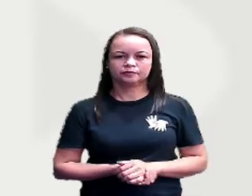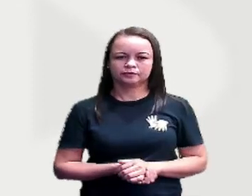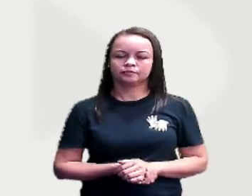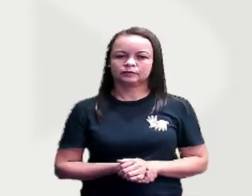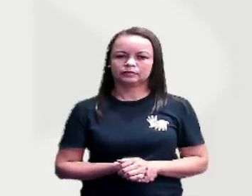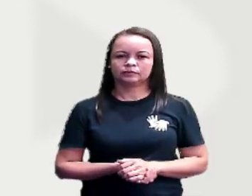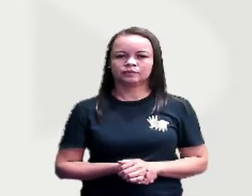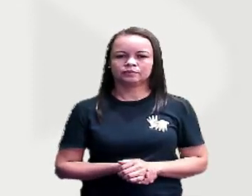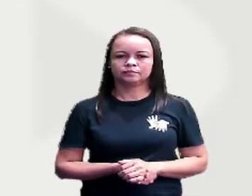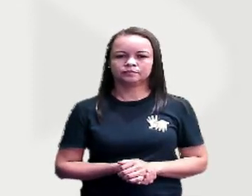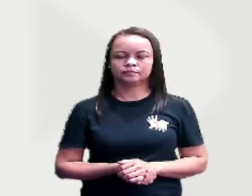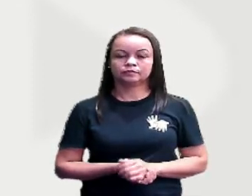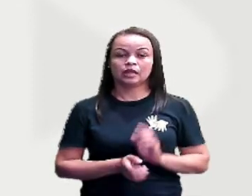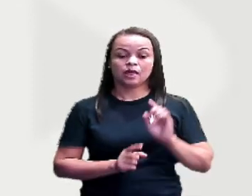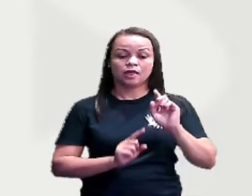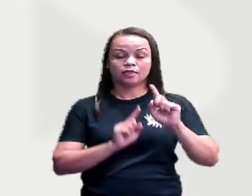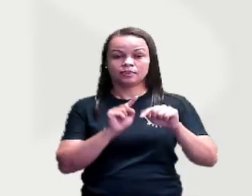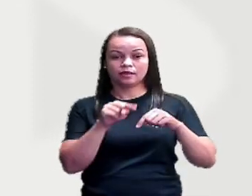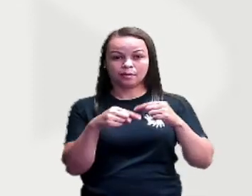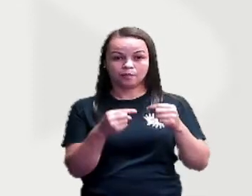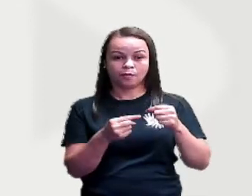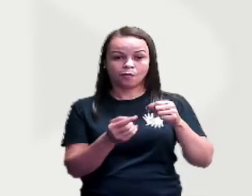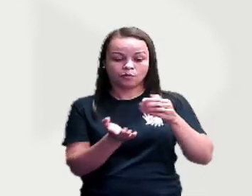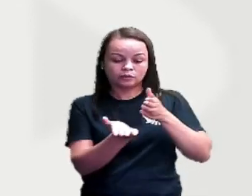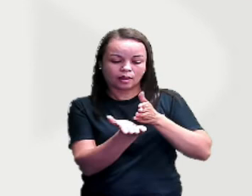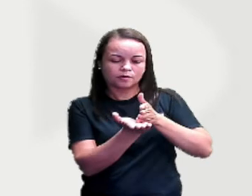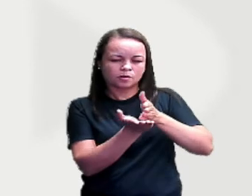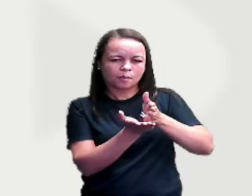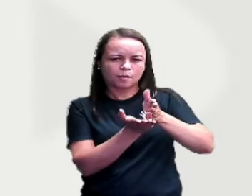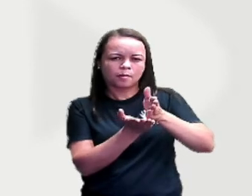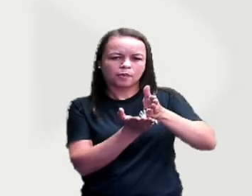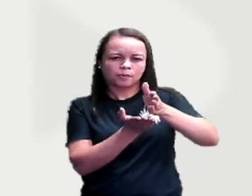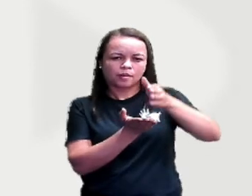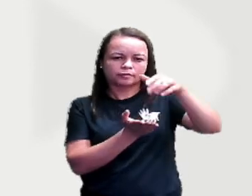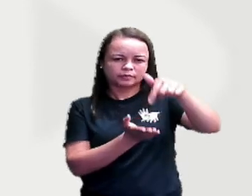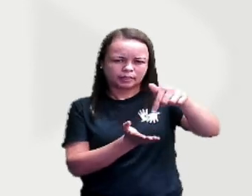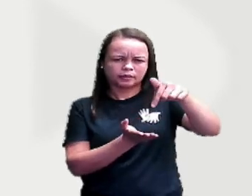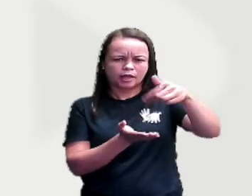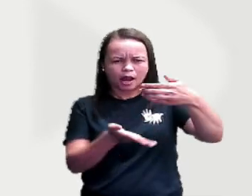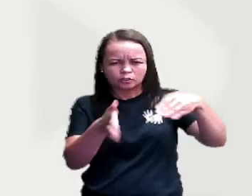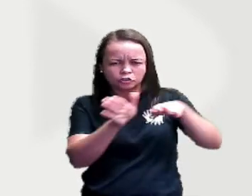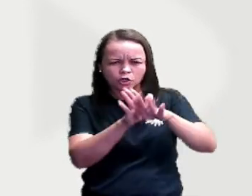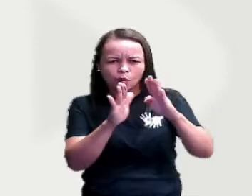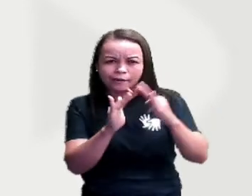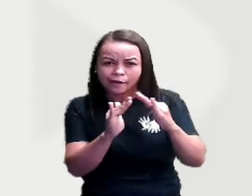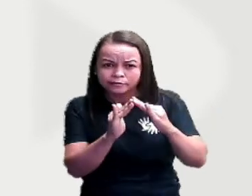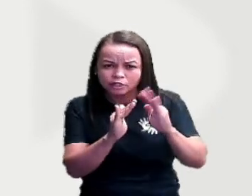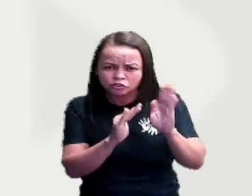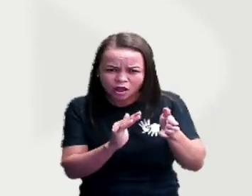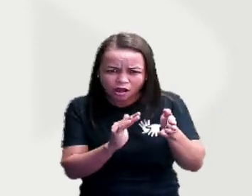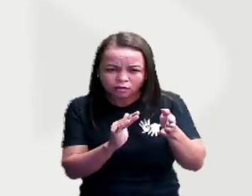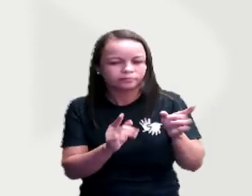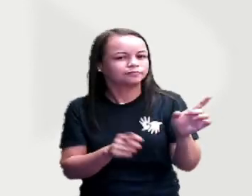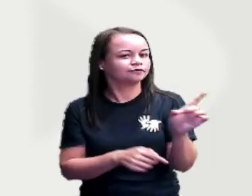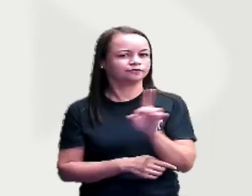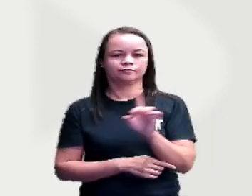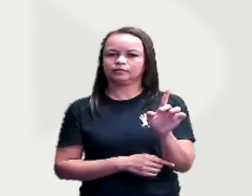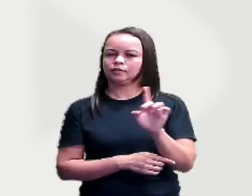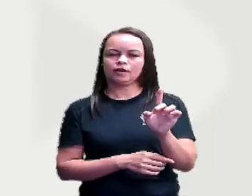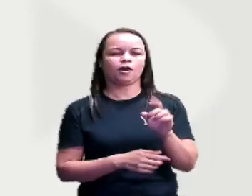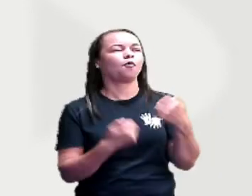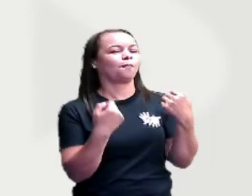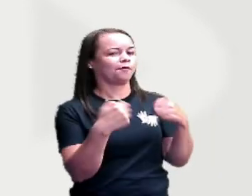aí comigo. Depois que ela avançou esses 7 quadradinhos, ela chegou na casa dela? Não, tia Cris. Precisa ainda,